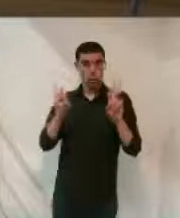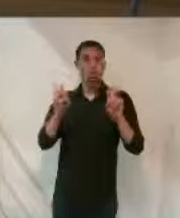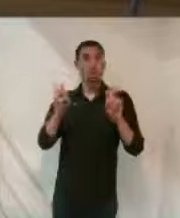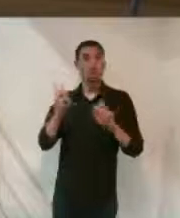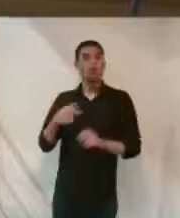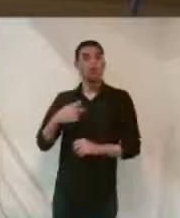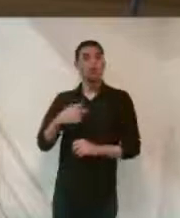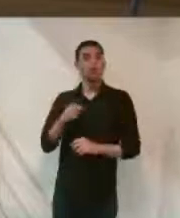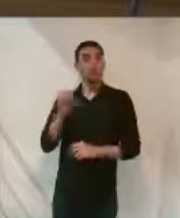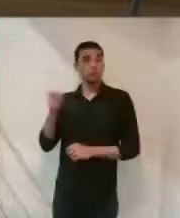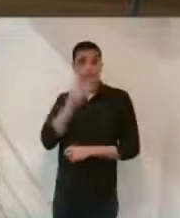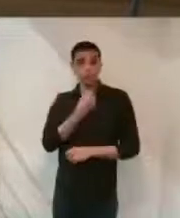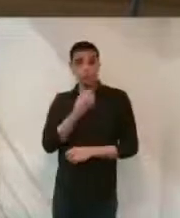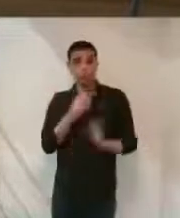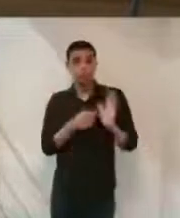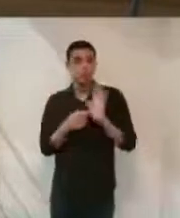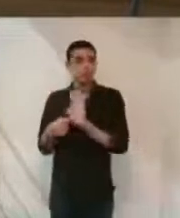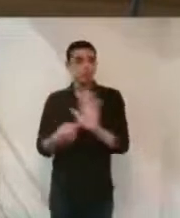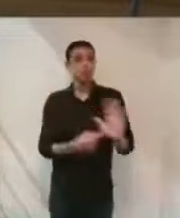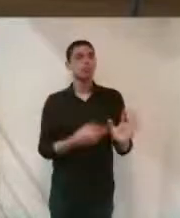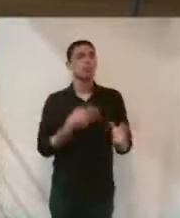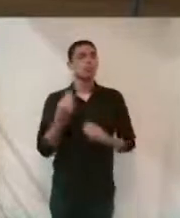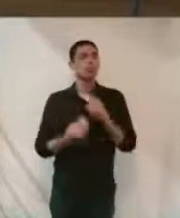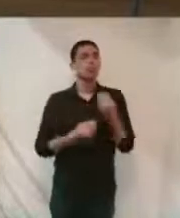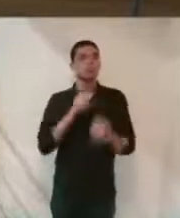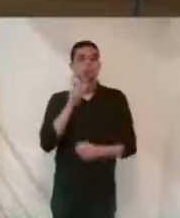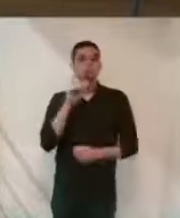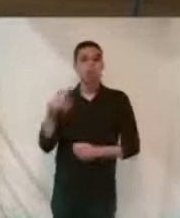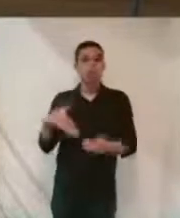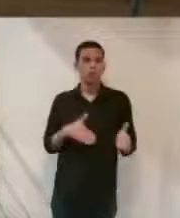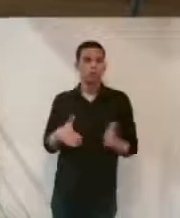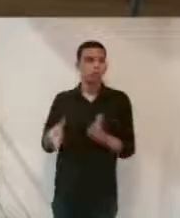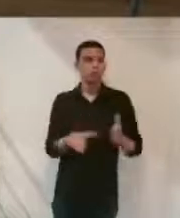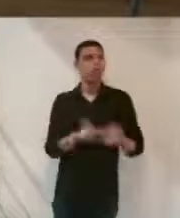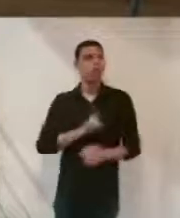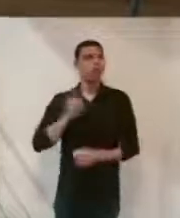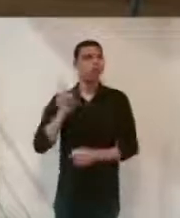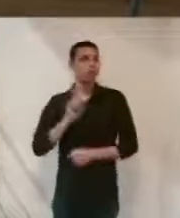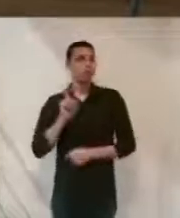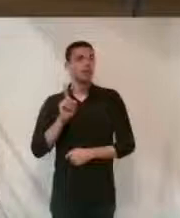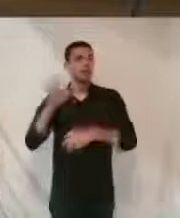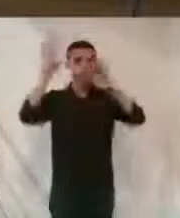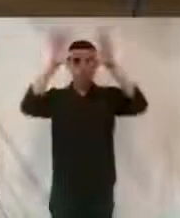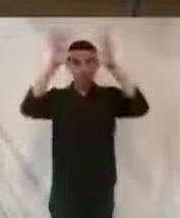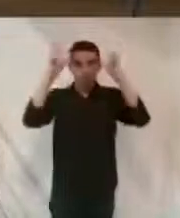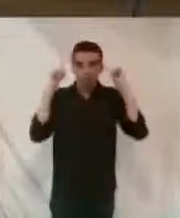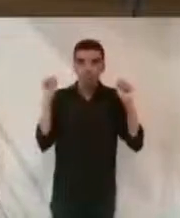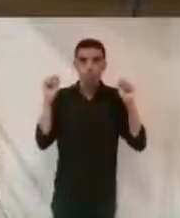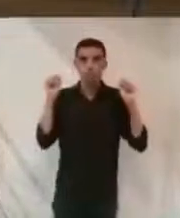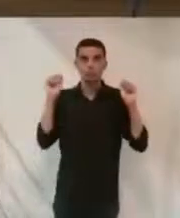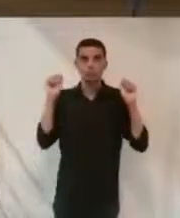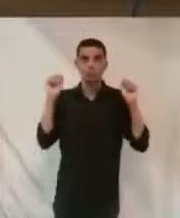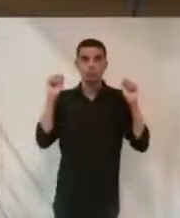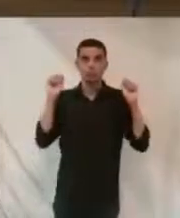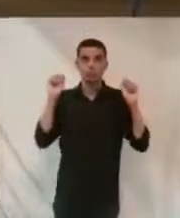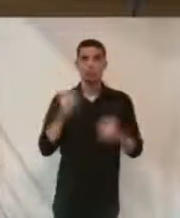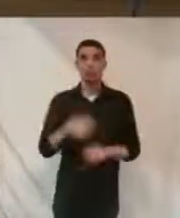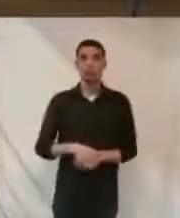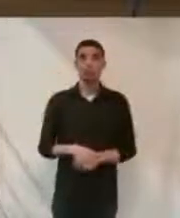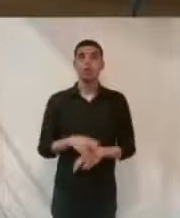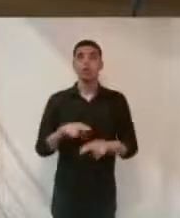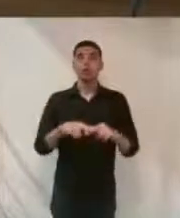ele apresentou como estavam os rios, os lixões no Amazonas, não são em terra fértil, não